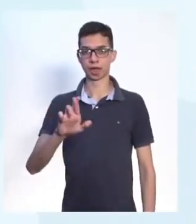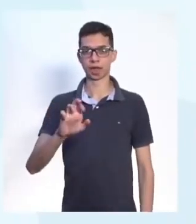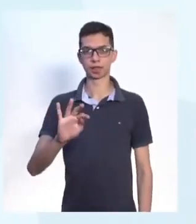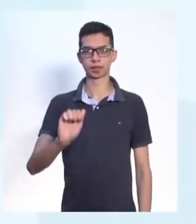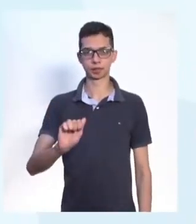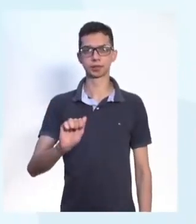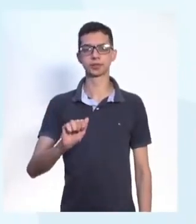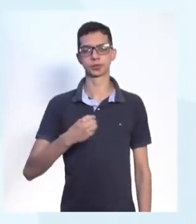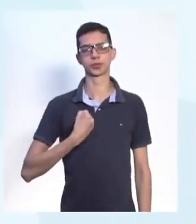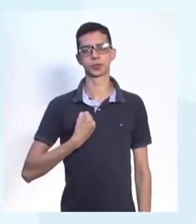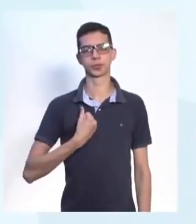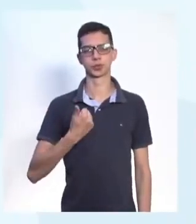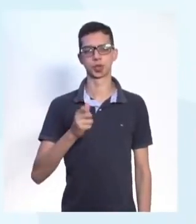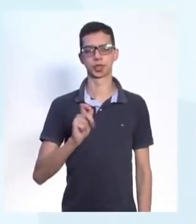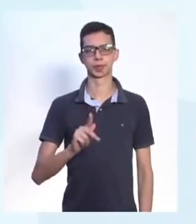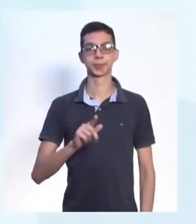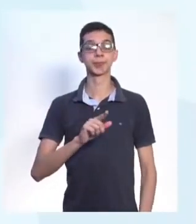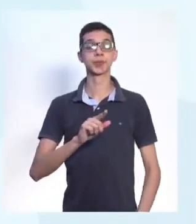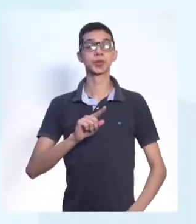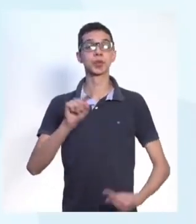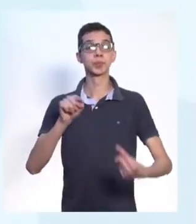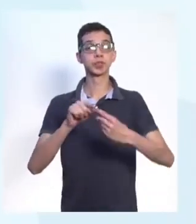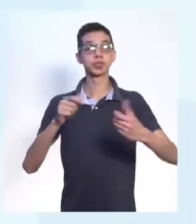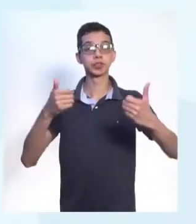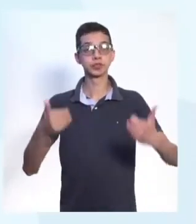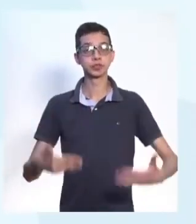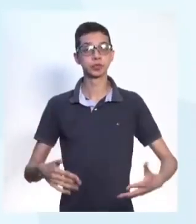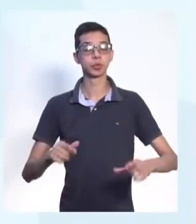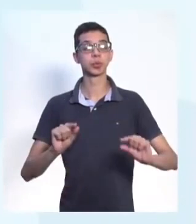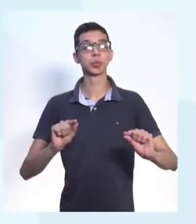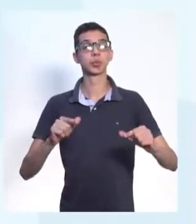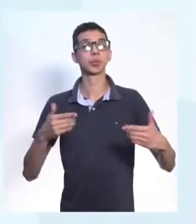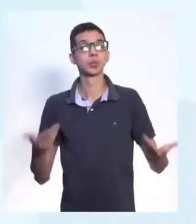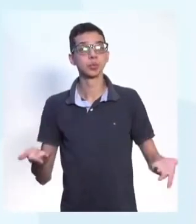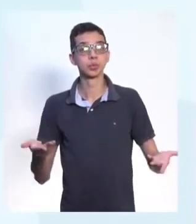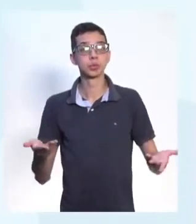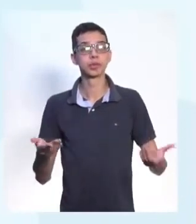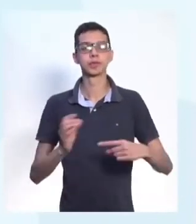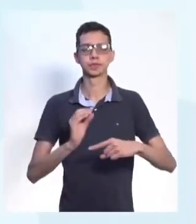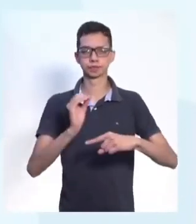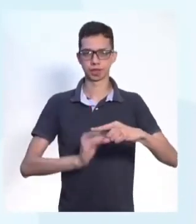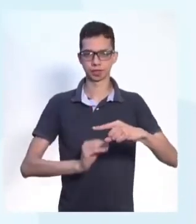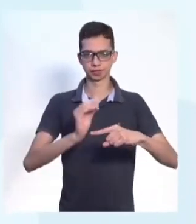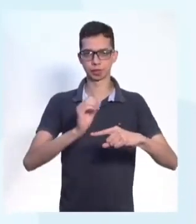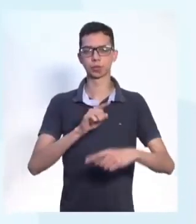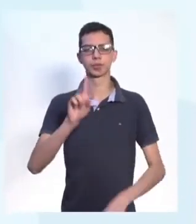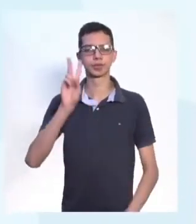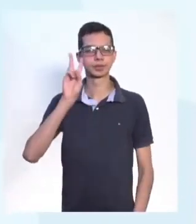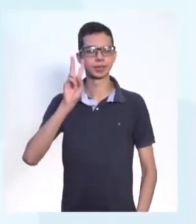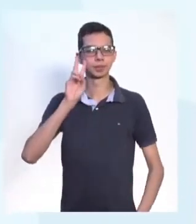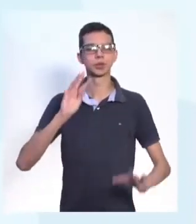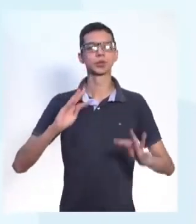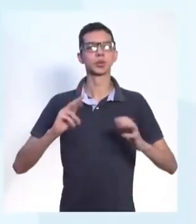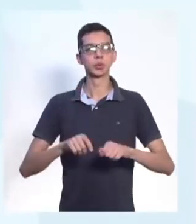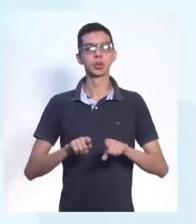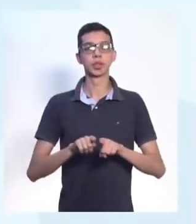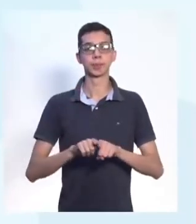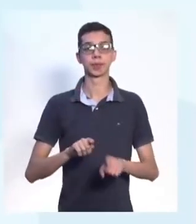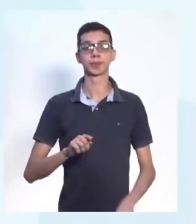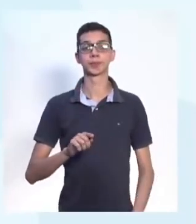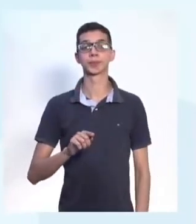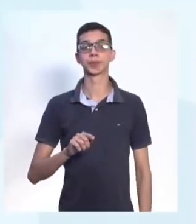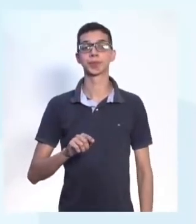caso, são as frações, lembrando sempre do significado como parte, todo e quociente. Nós vamos falar um pouquinho sobre isso.